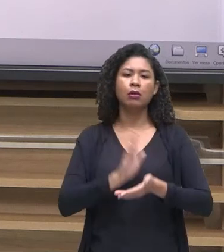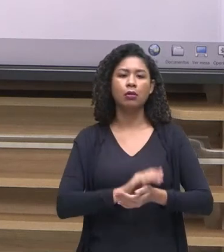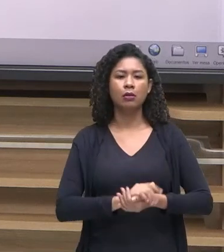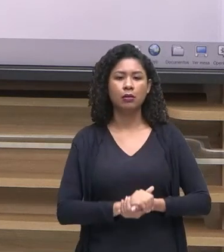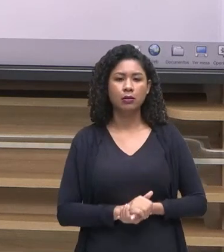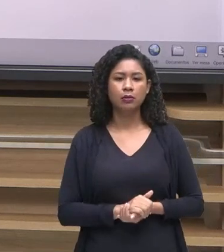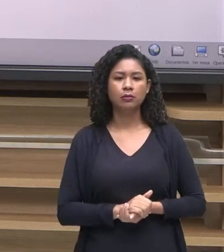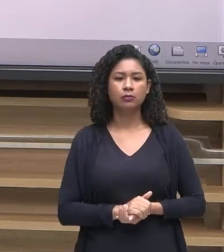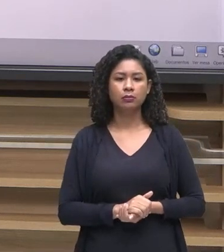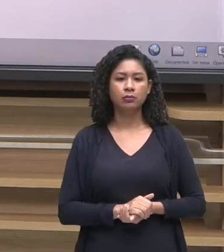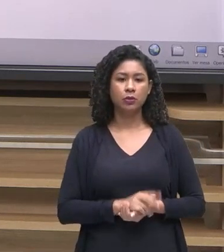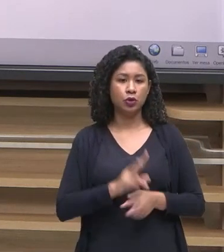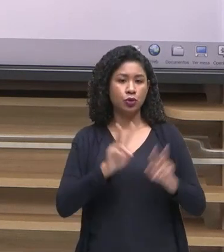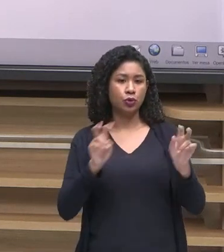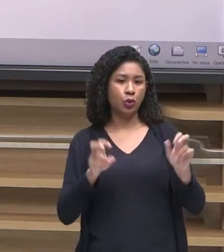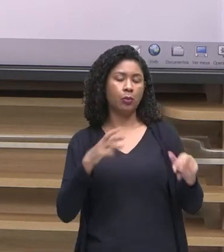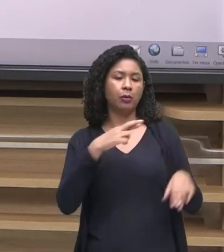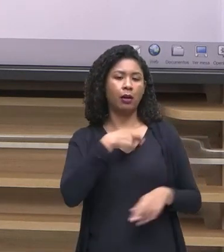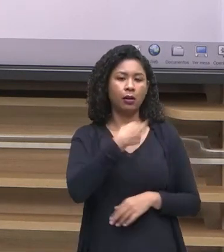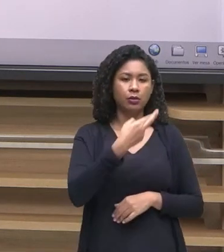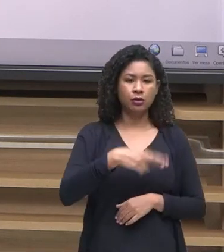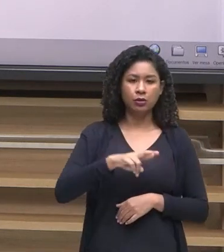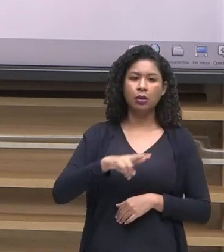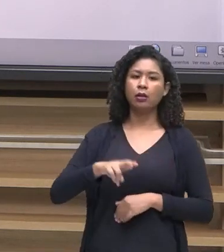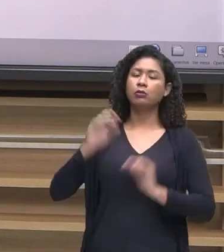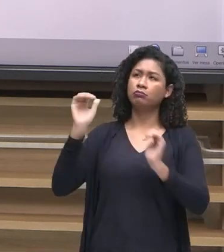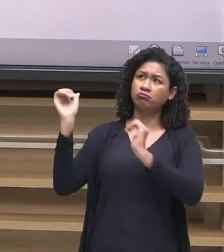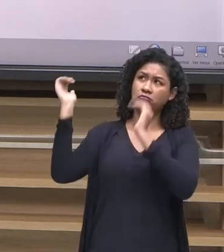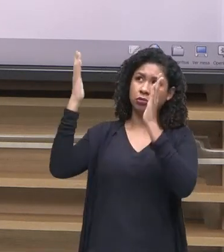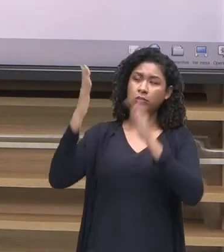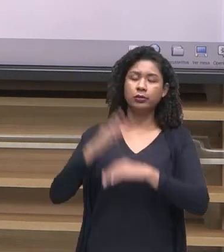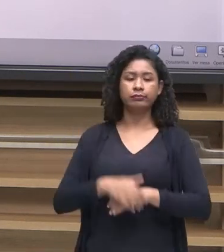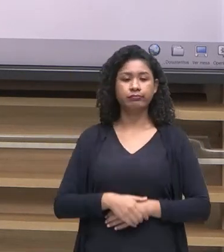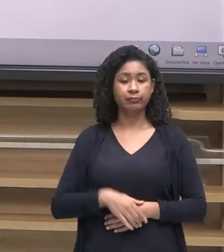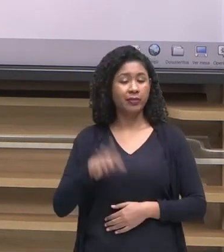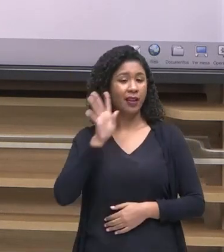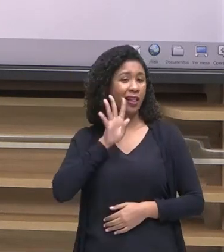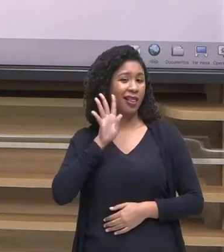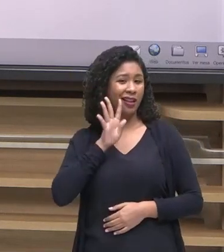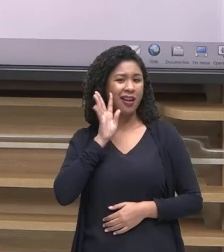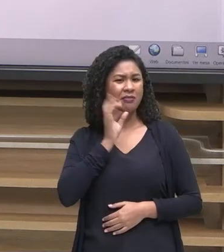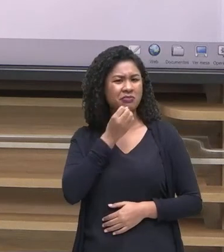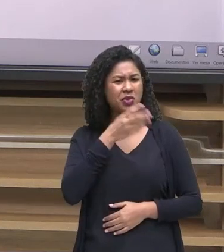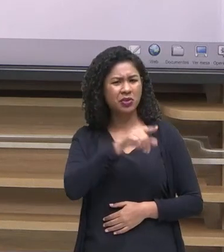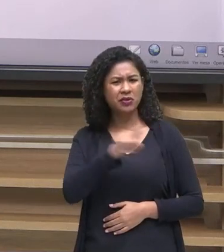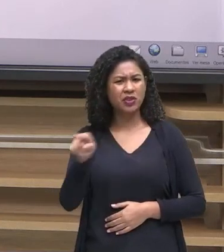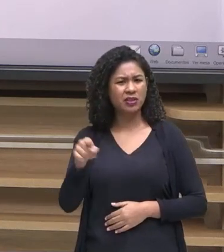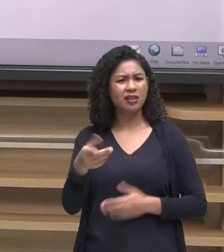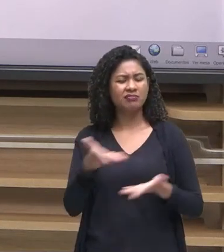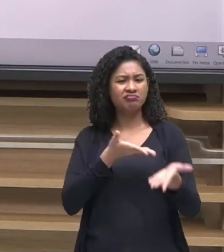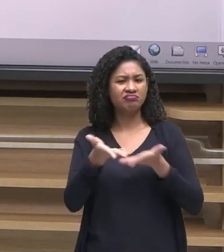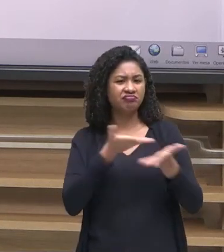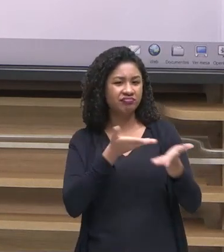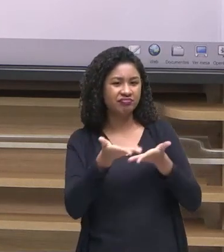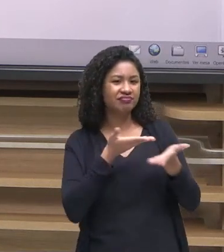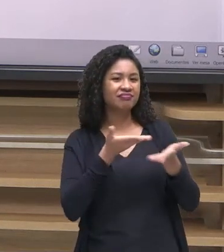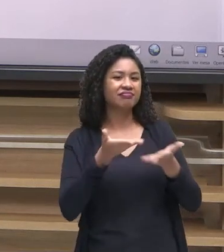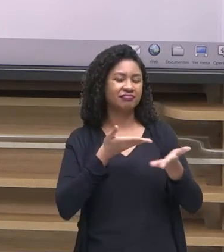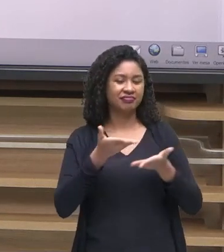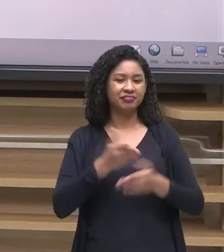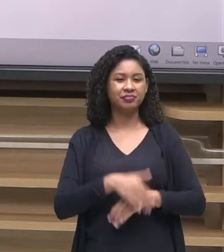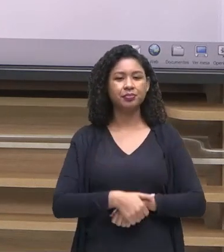a religião e o transcendente. Bacana, então, que bom que vocês participaram desse